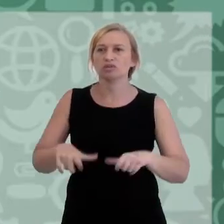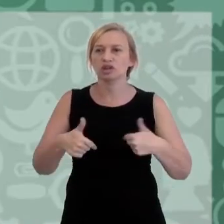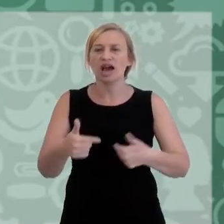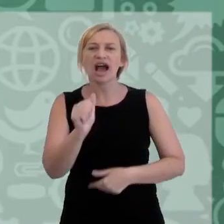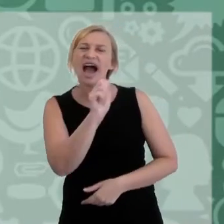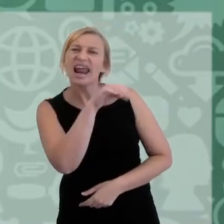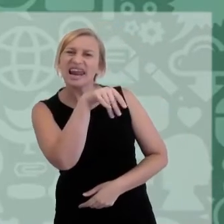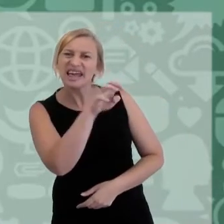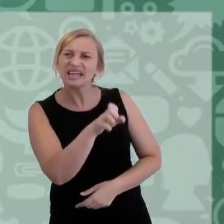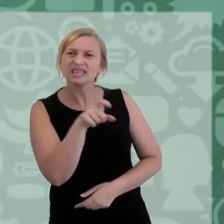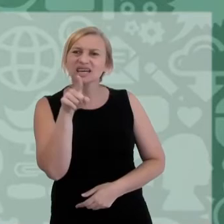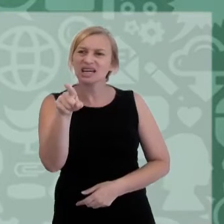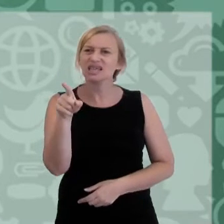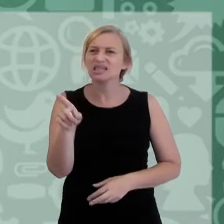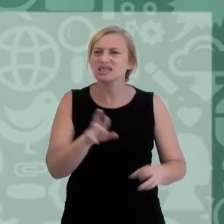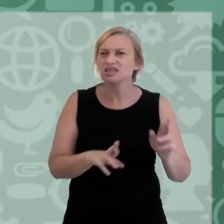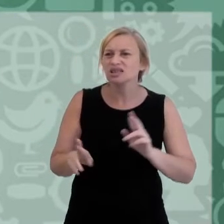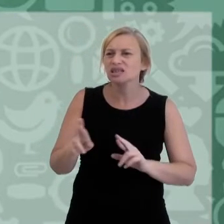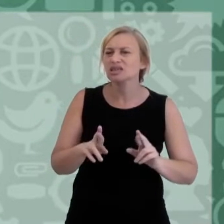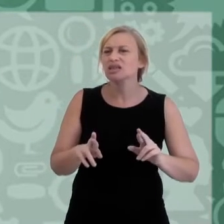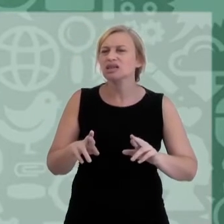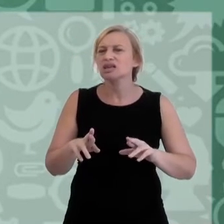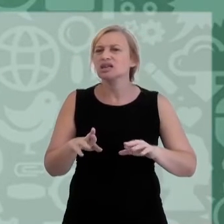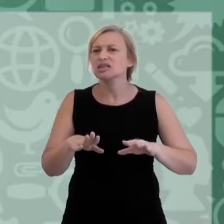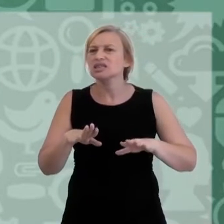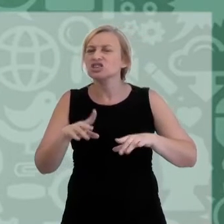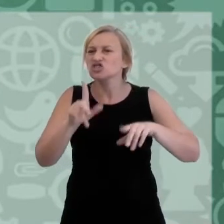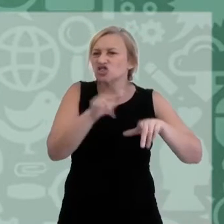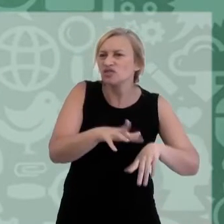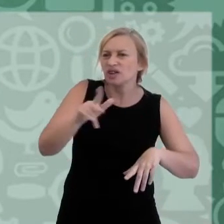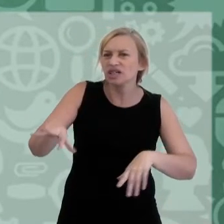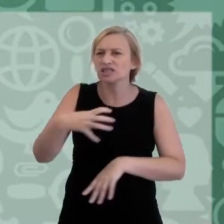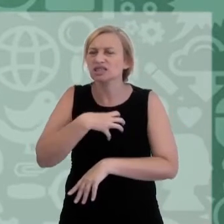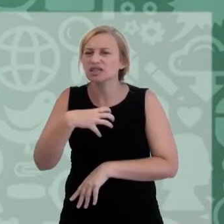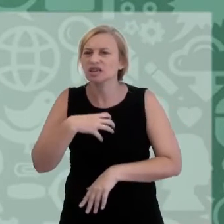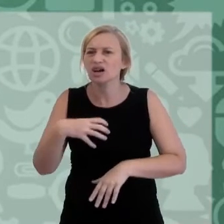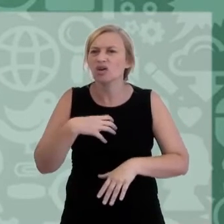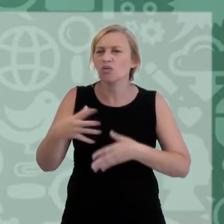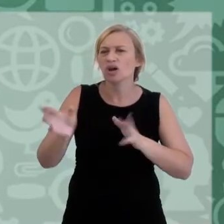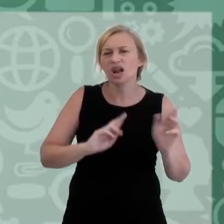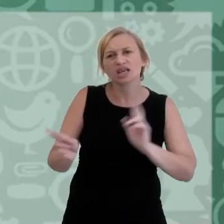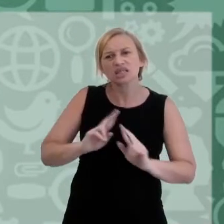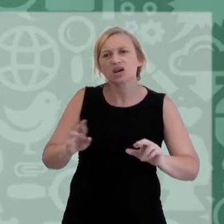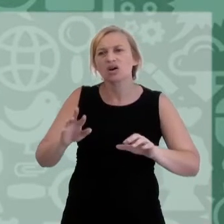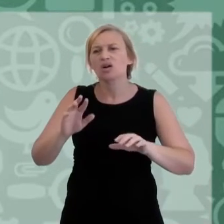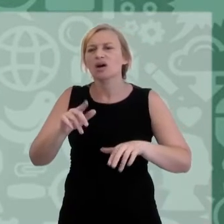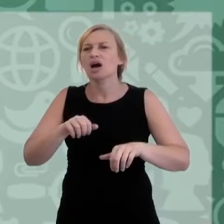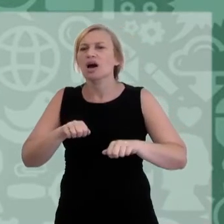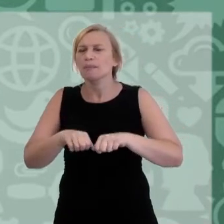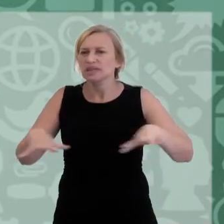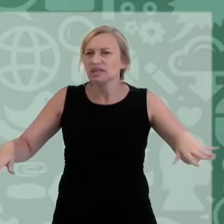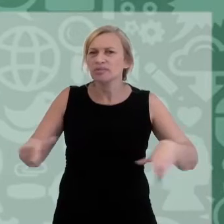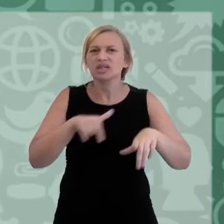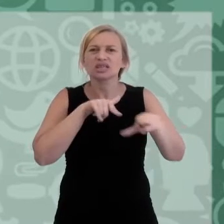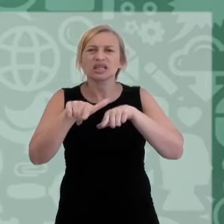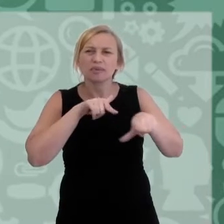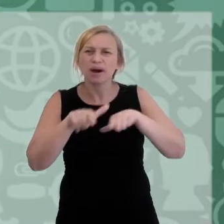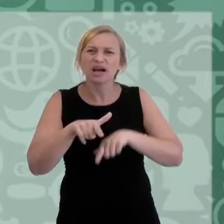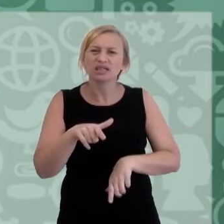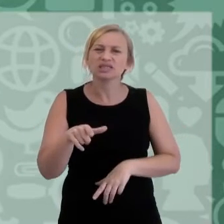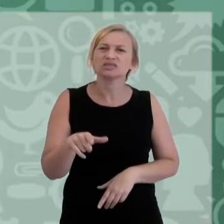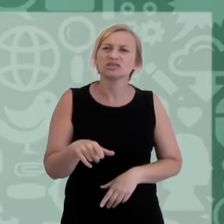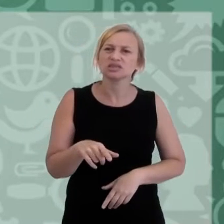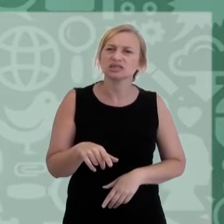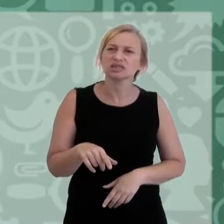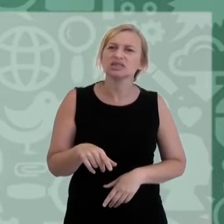né? Aline, essa oscilação de sentimentos em relação à pandemia, né, e em relação ao trabalho,